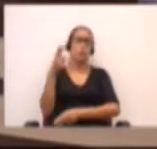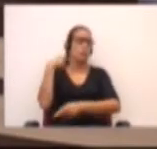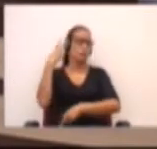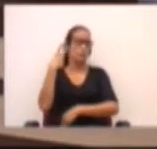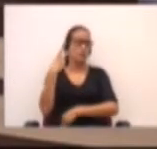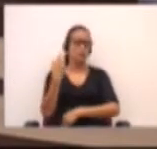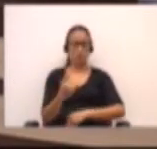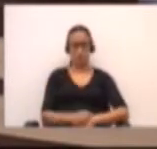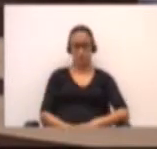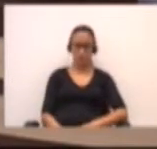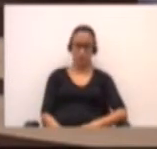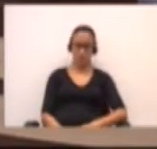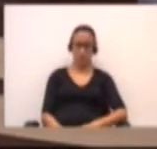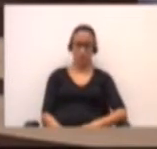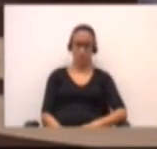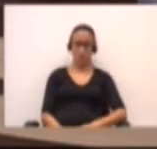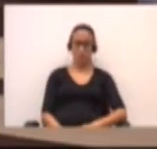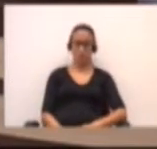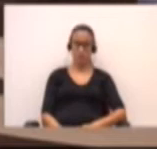deliberação.